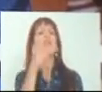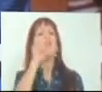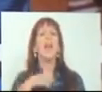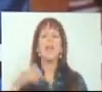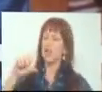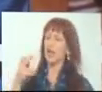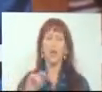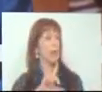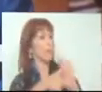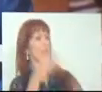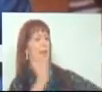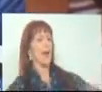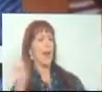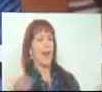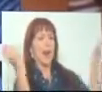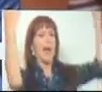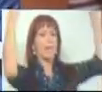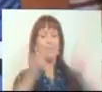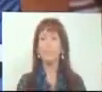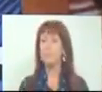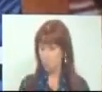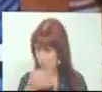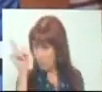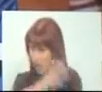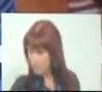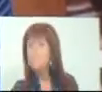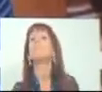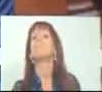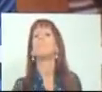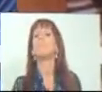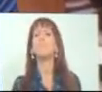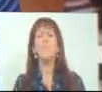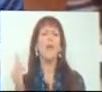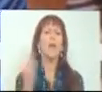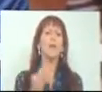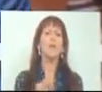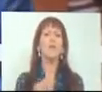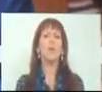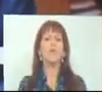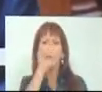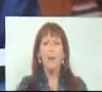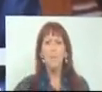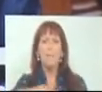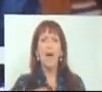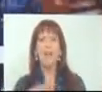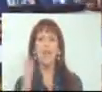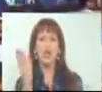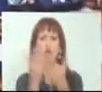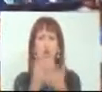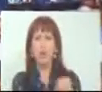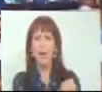usava o CREN para projetos eleitoralistas. Para já não falar, obviamente, da festa da Parque Escolar.